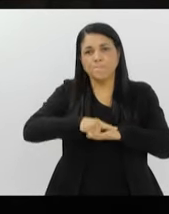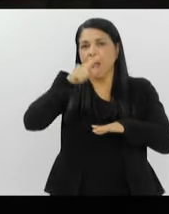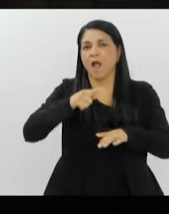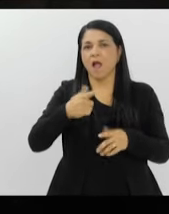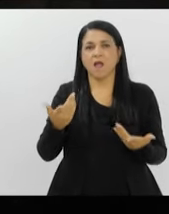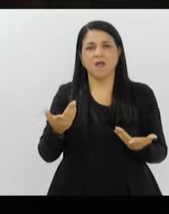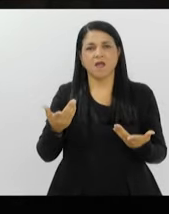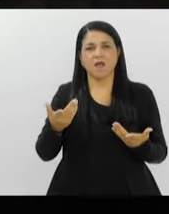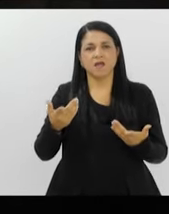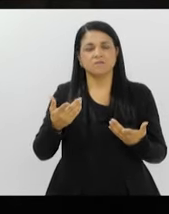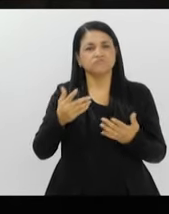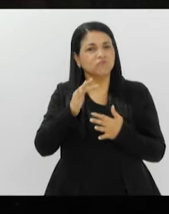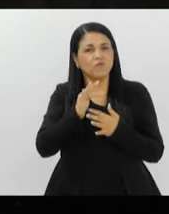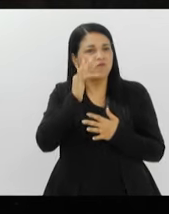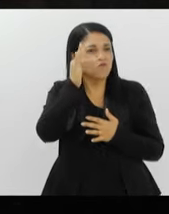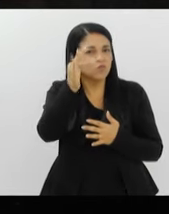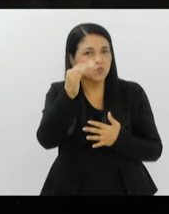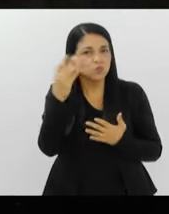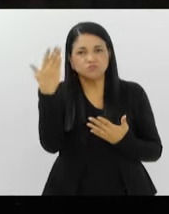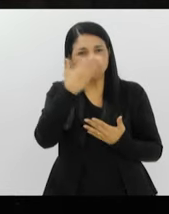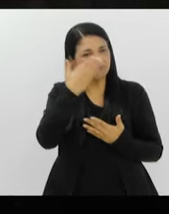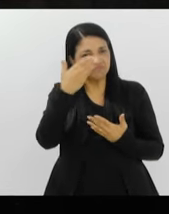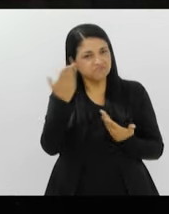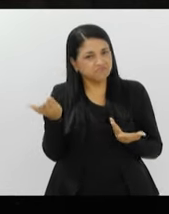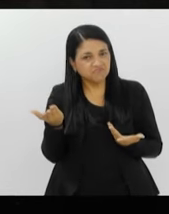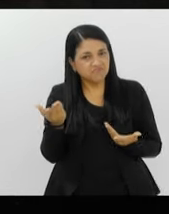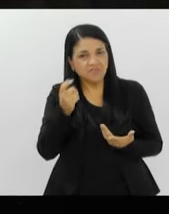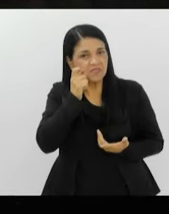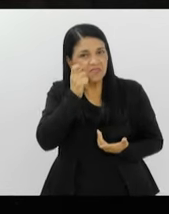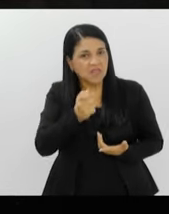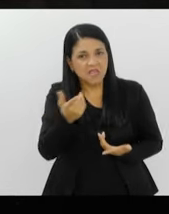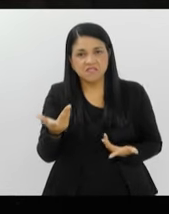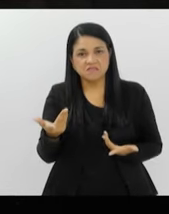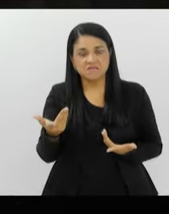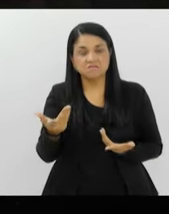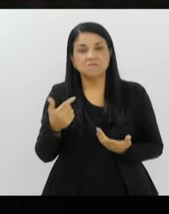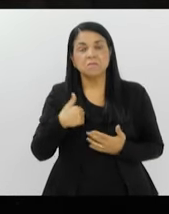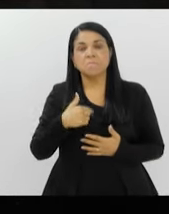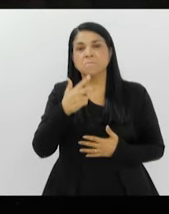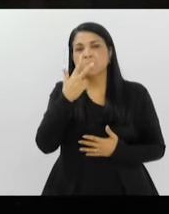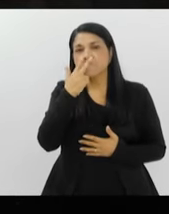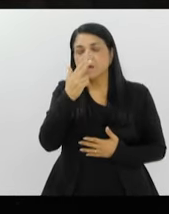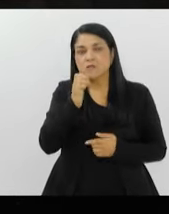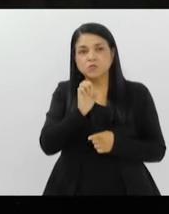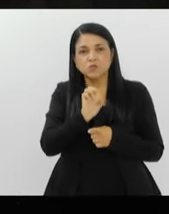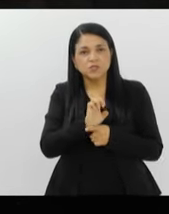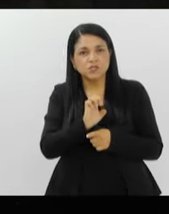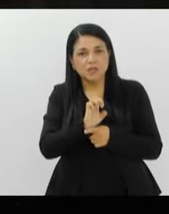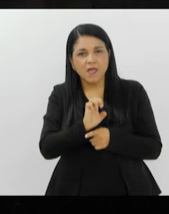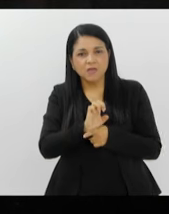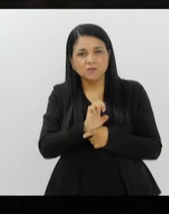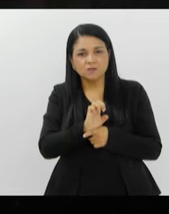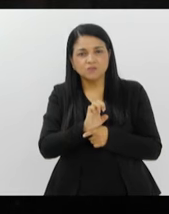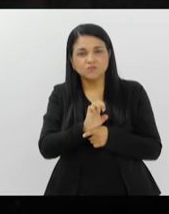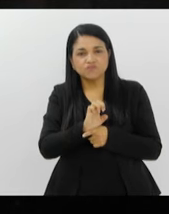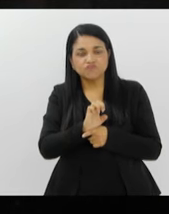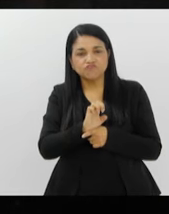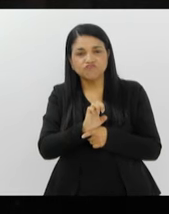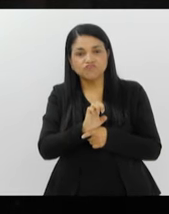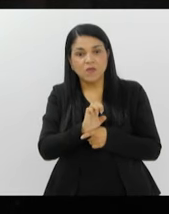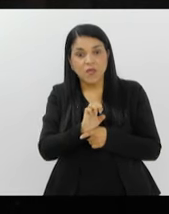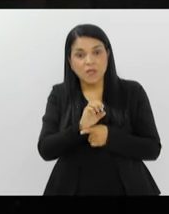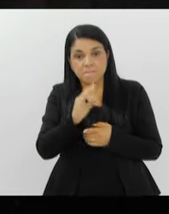se olha-se pro pro futuro e o coração do estado é a